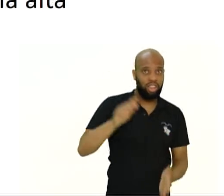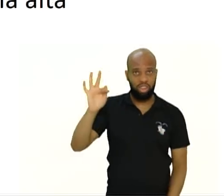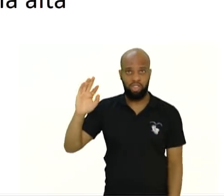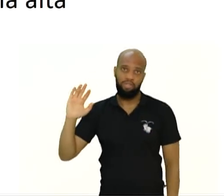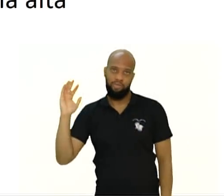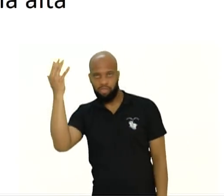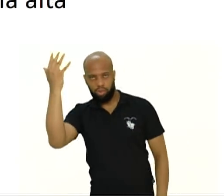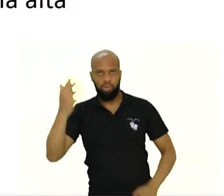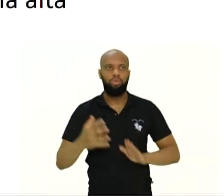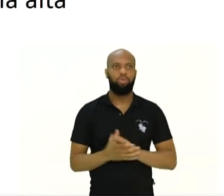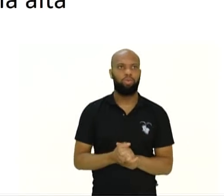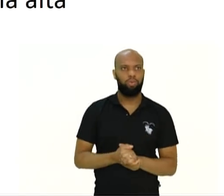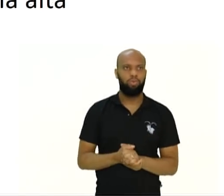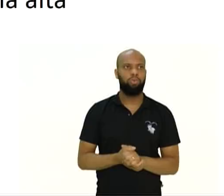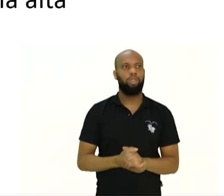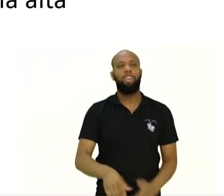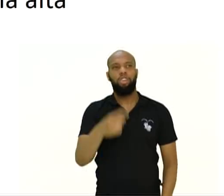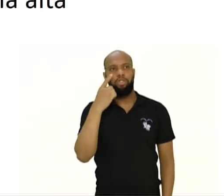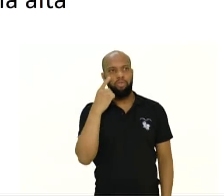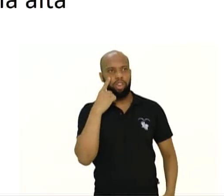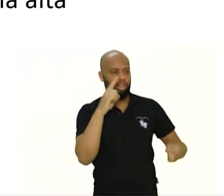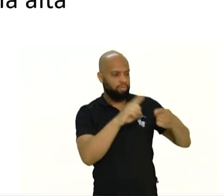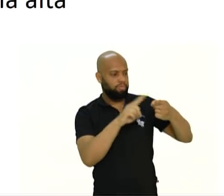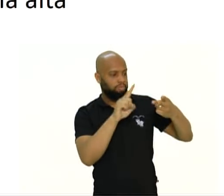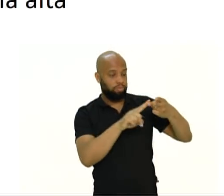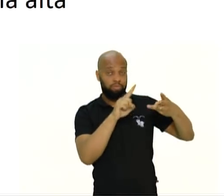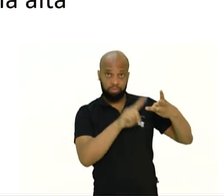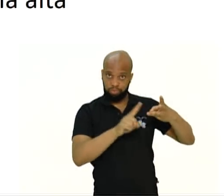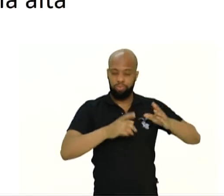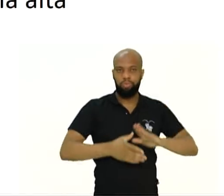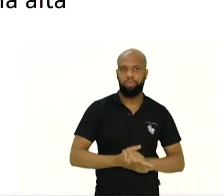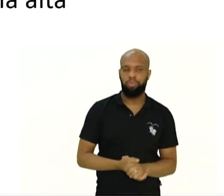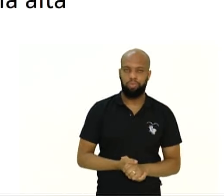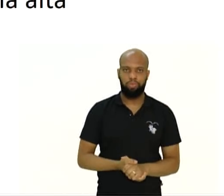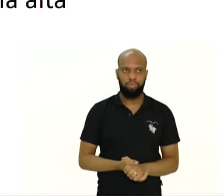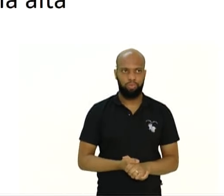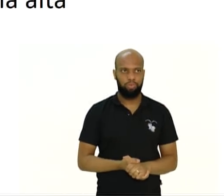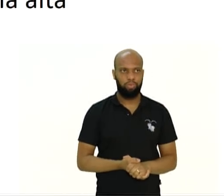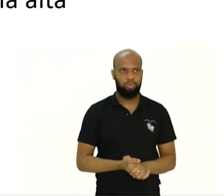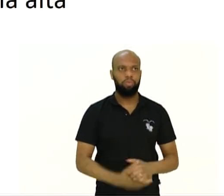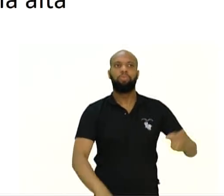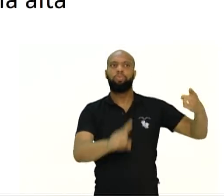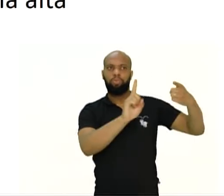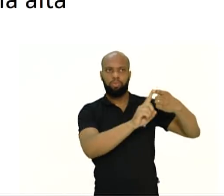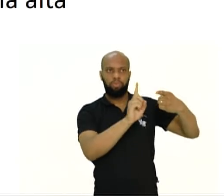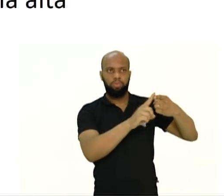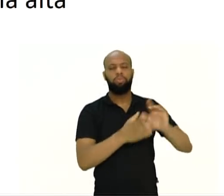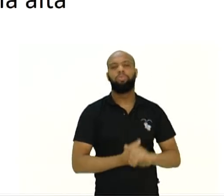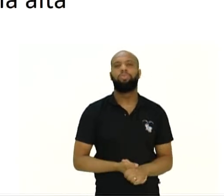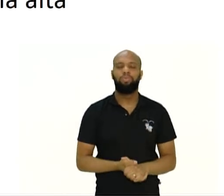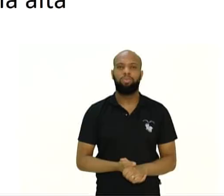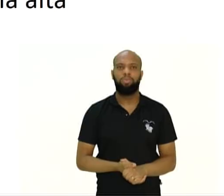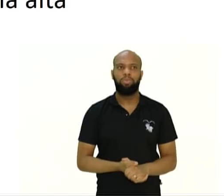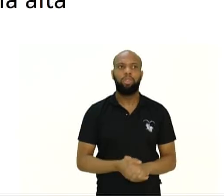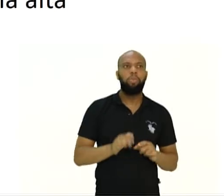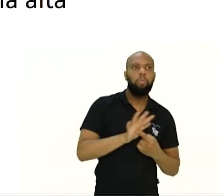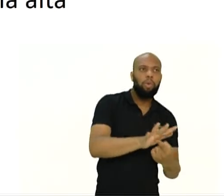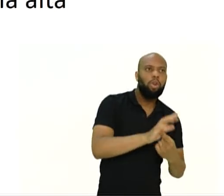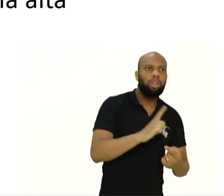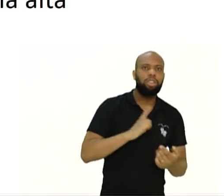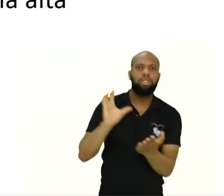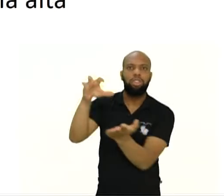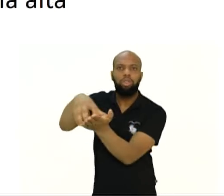3. Marque V para as alternativas corretas e F para as alternativas falsas. Primeira,